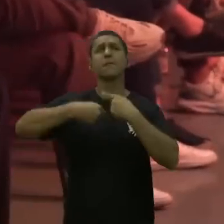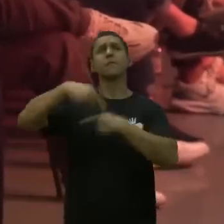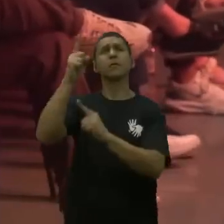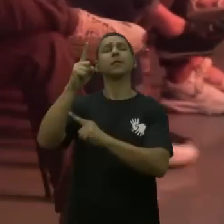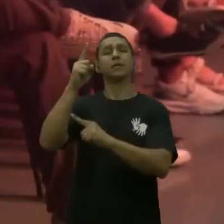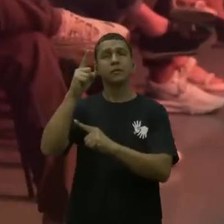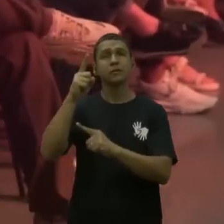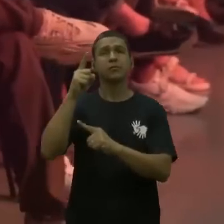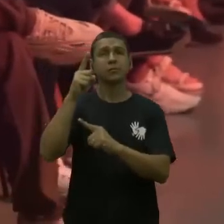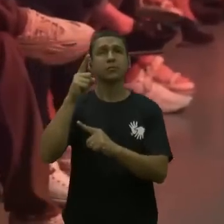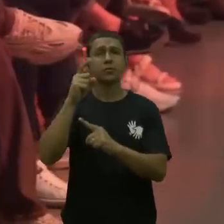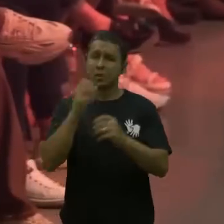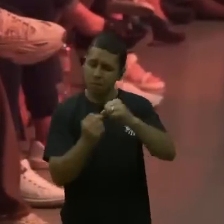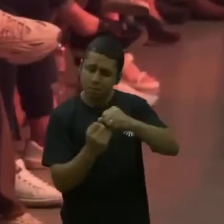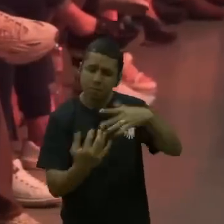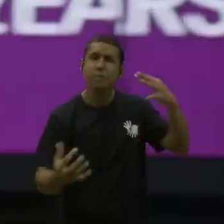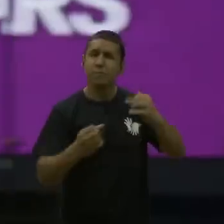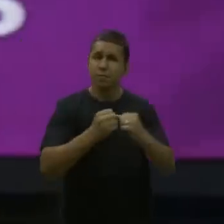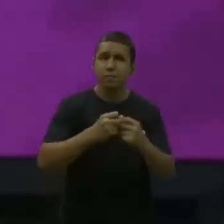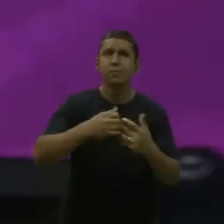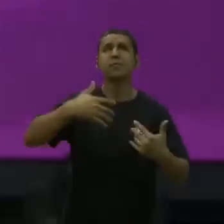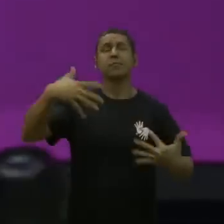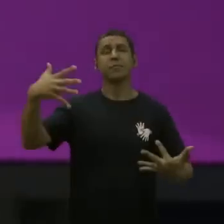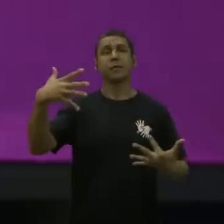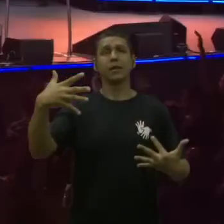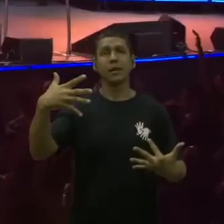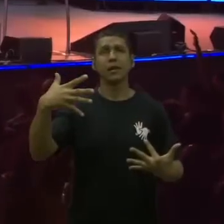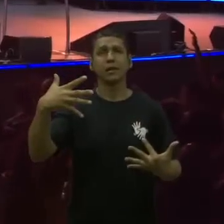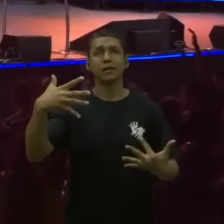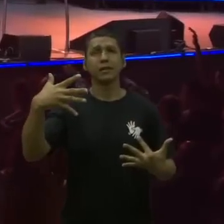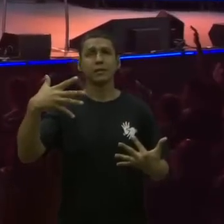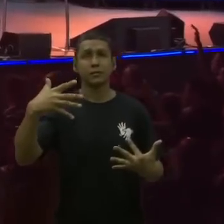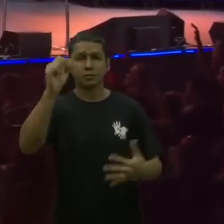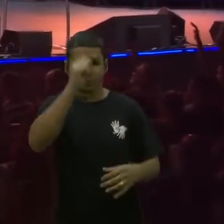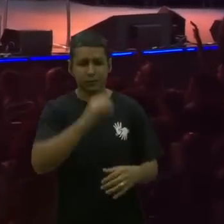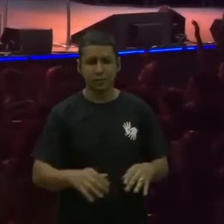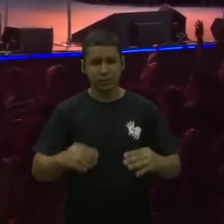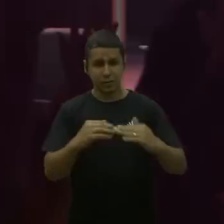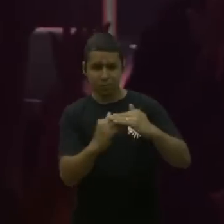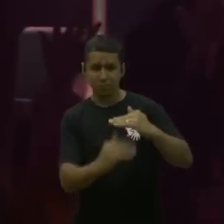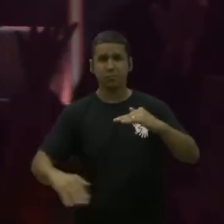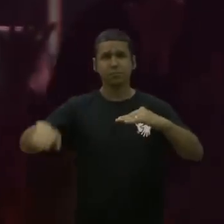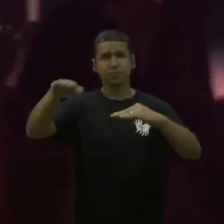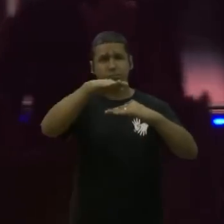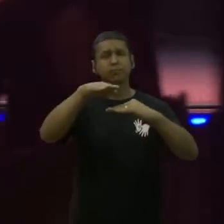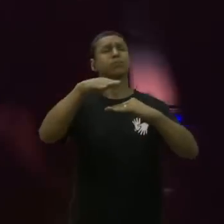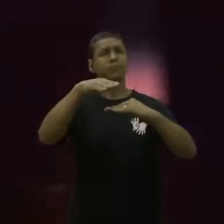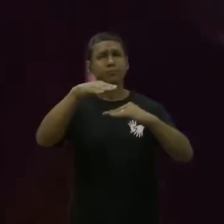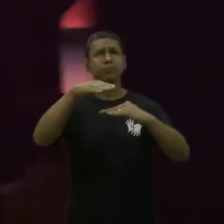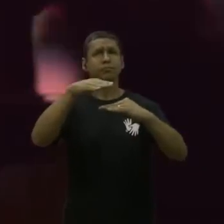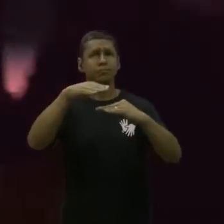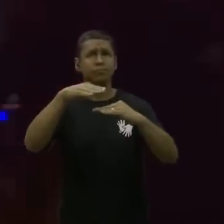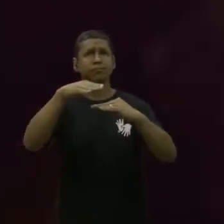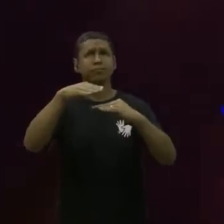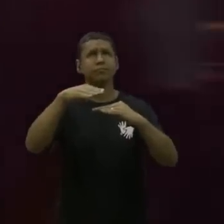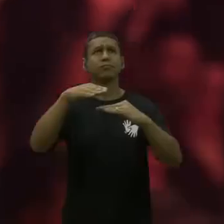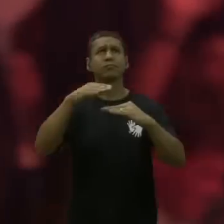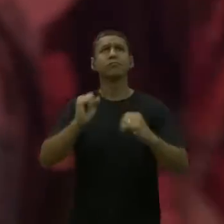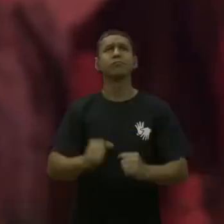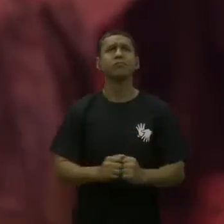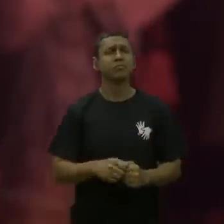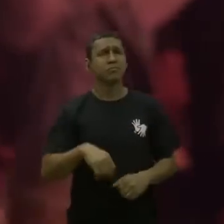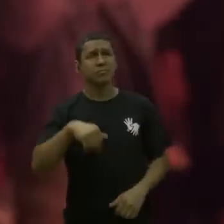página, vai ter o sobrenatural de Deus. Quem estava embaixo vai vir para cima. Quem estava vivendo